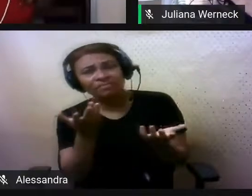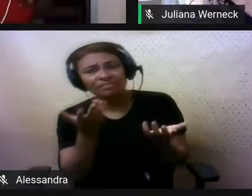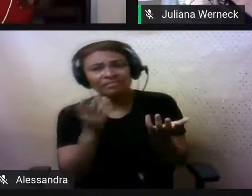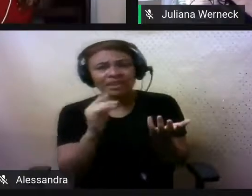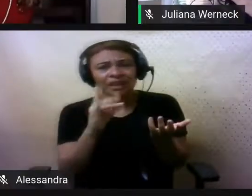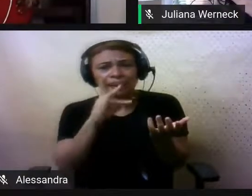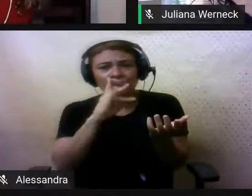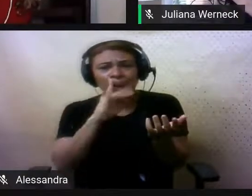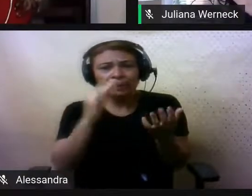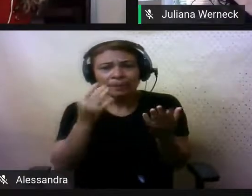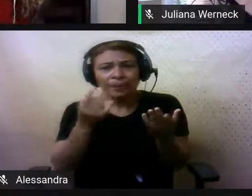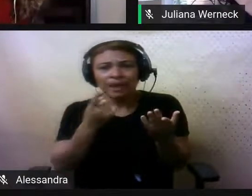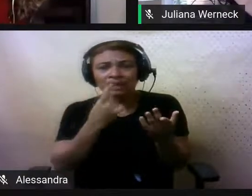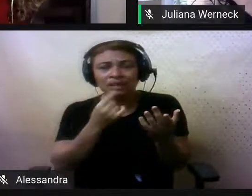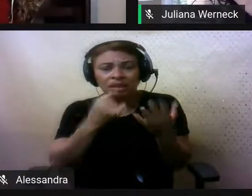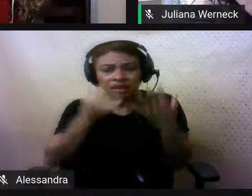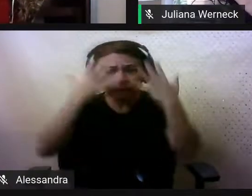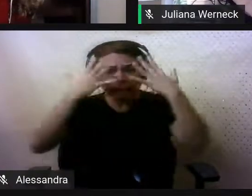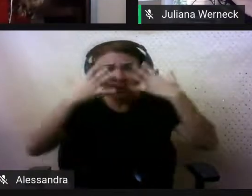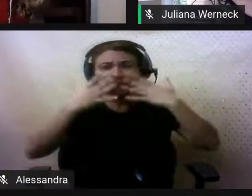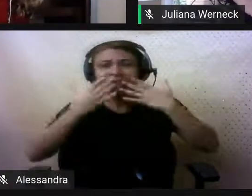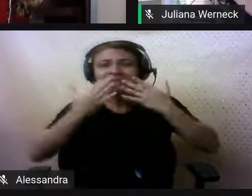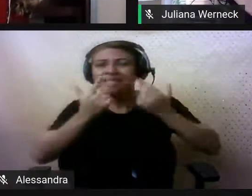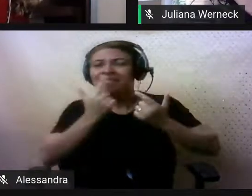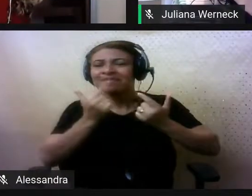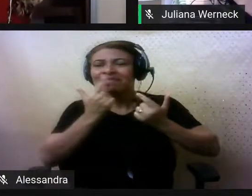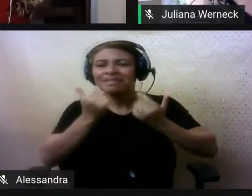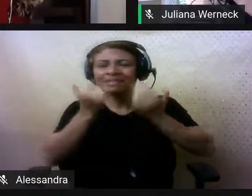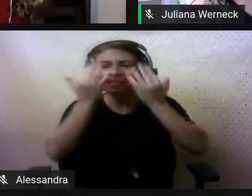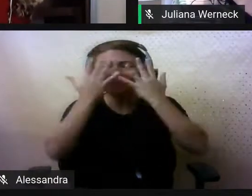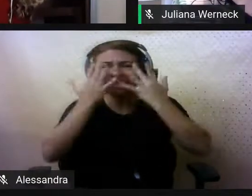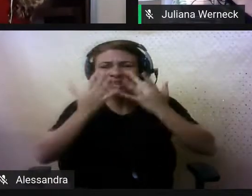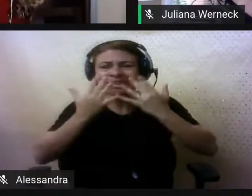o peito, o rosto com muito sangue. E eu falava, pai,